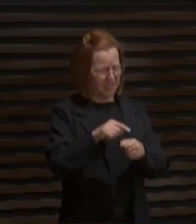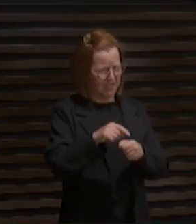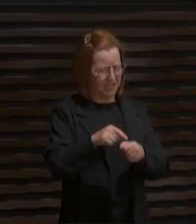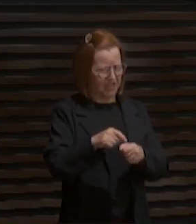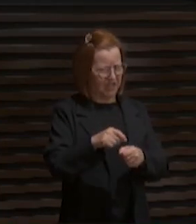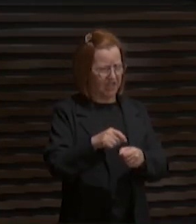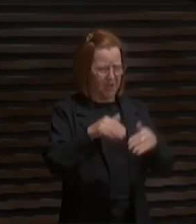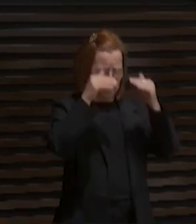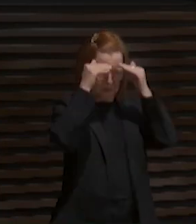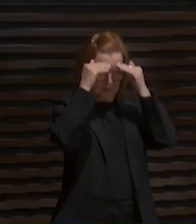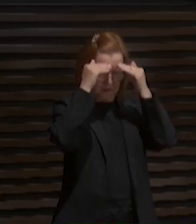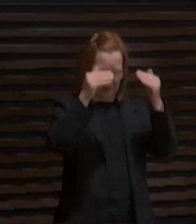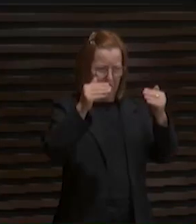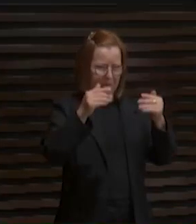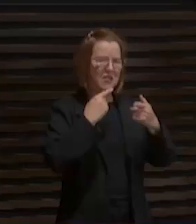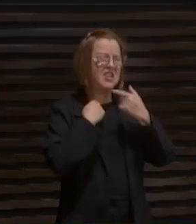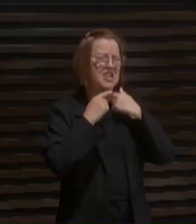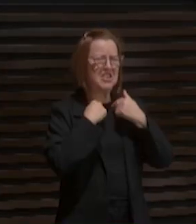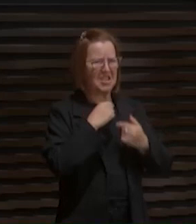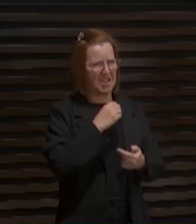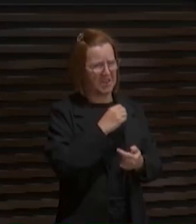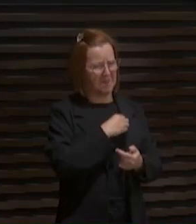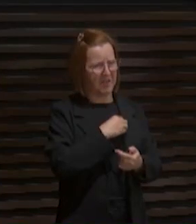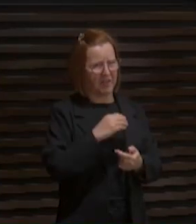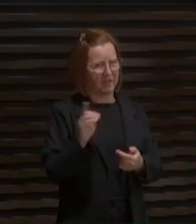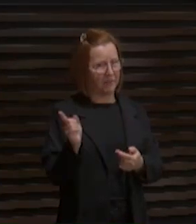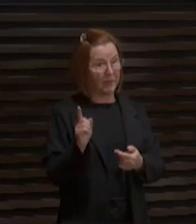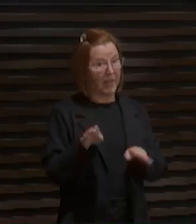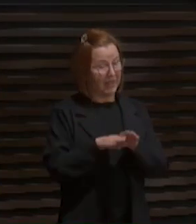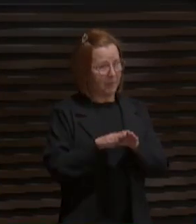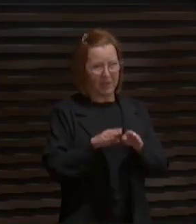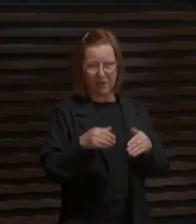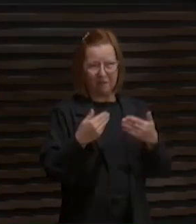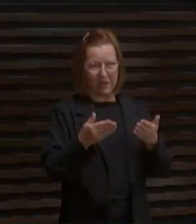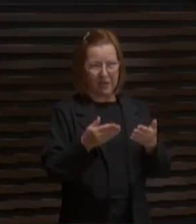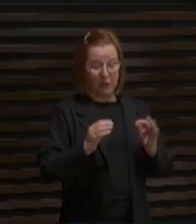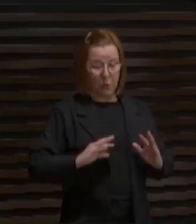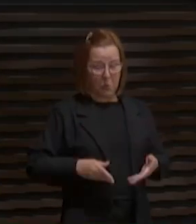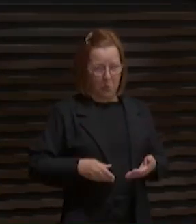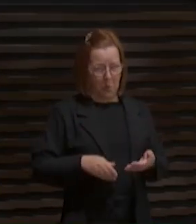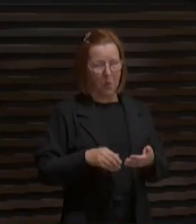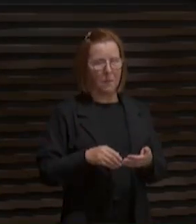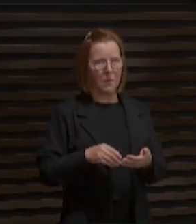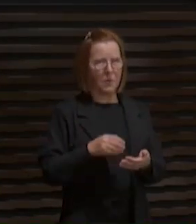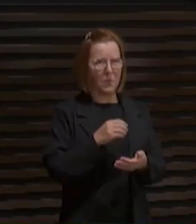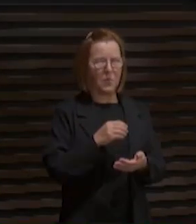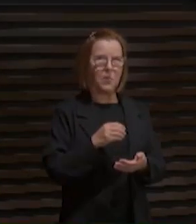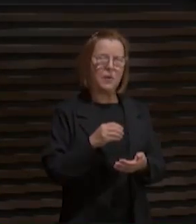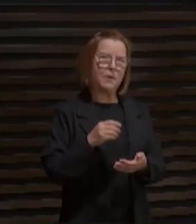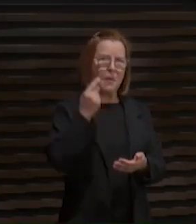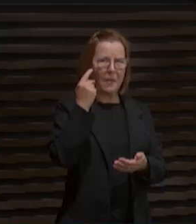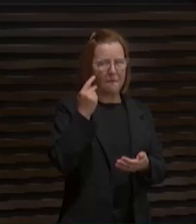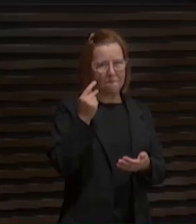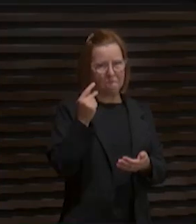suas paixões. Também não ofereçam os membros do corpo ao pecado como instrumentos de injustiça, mas, como